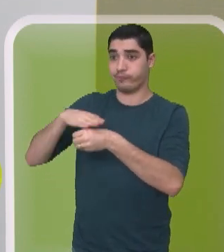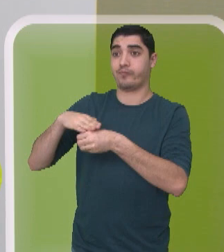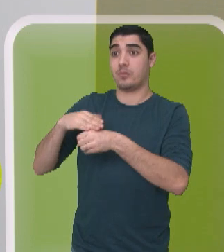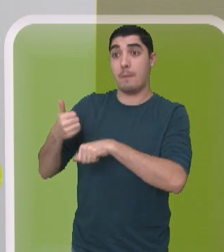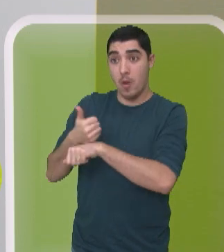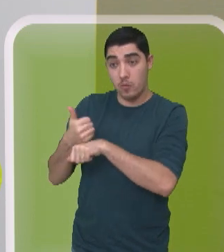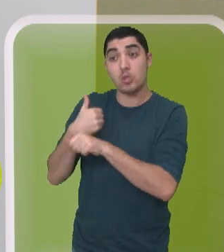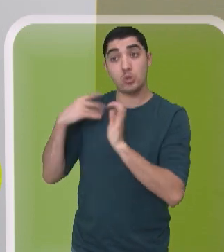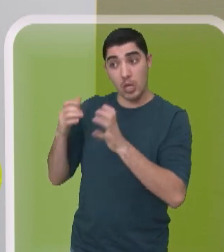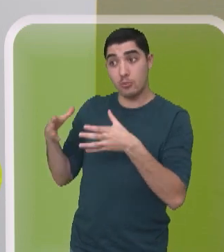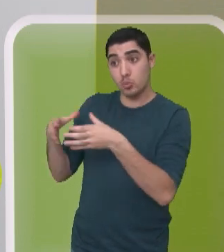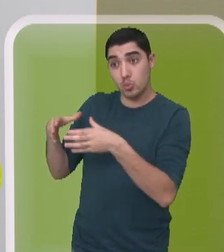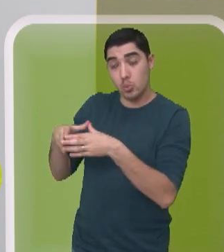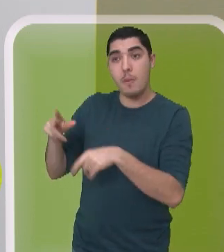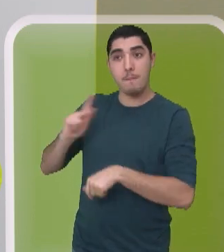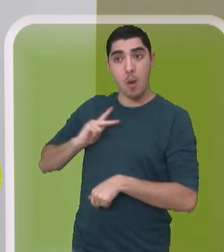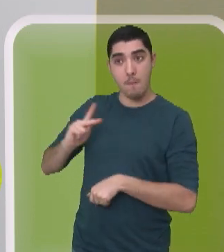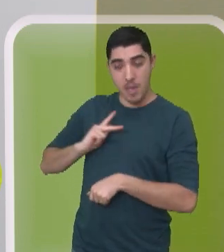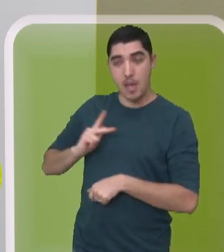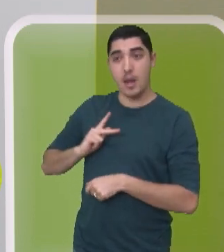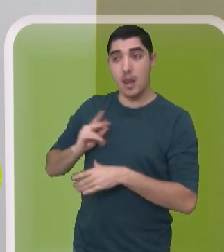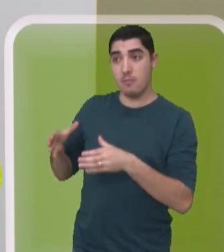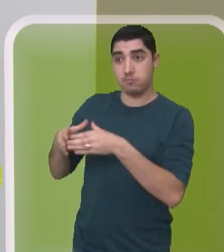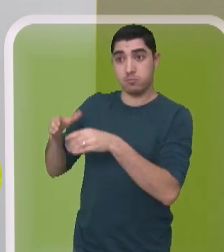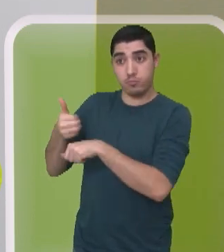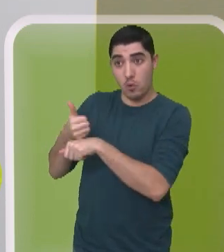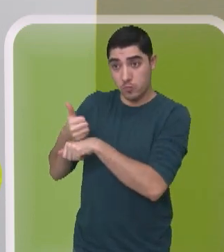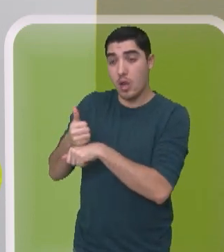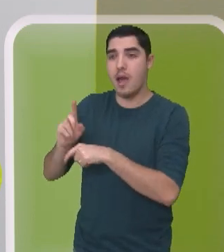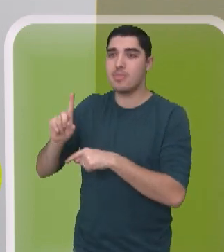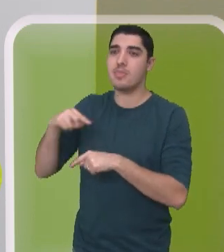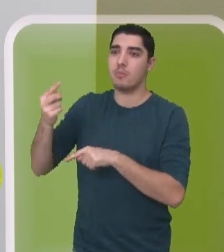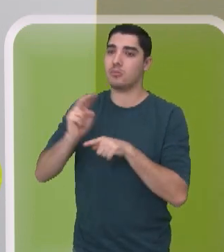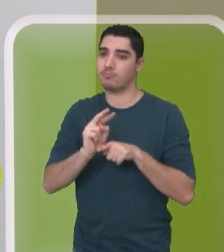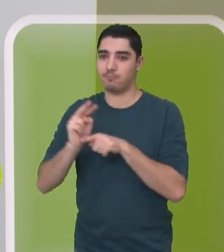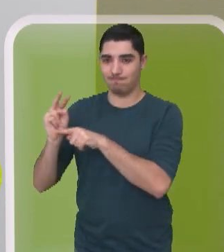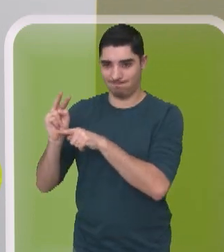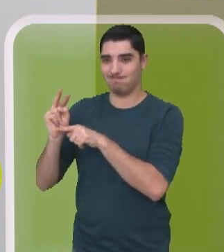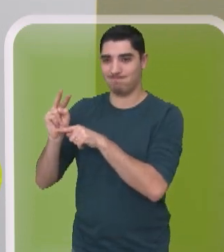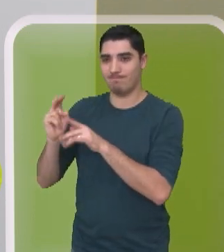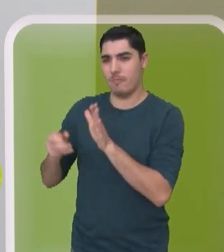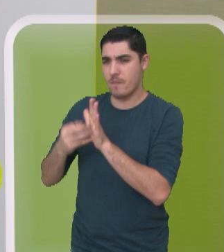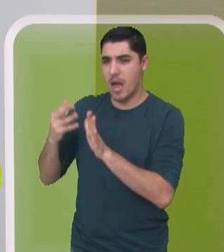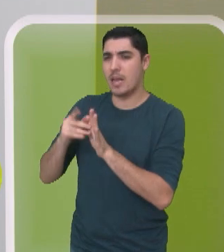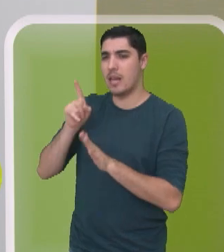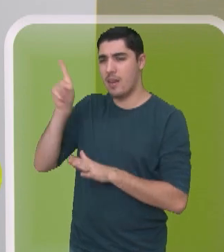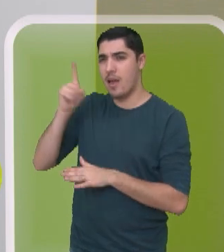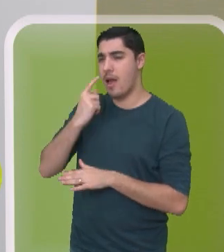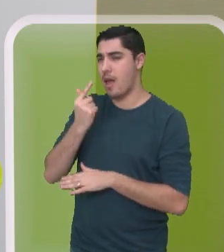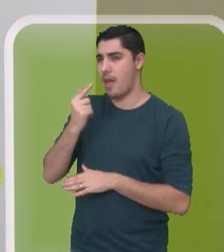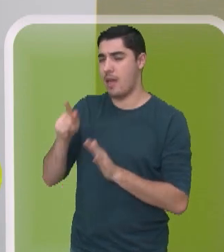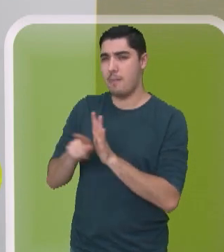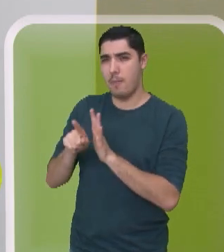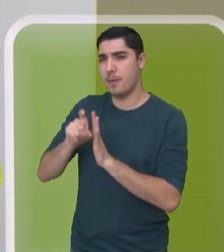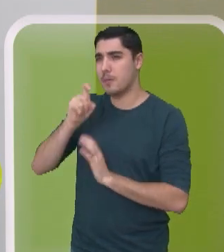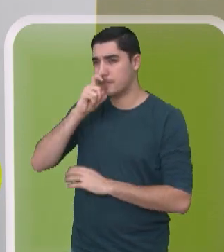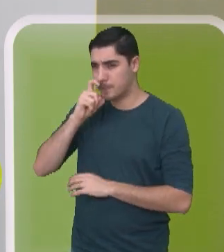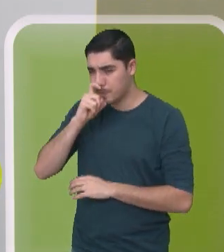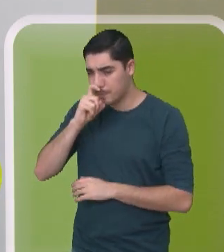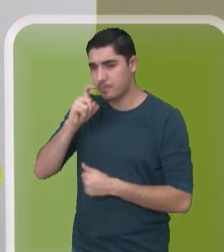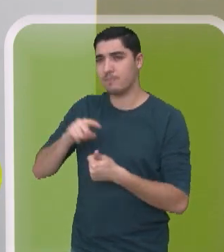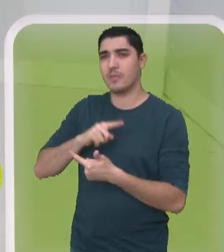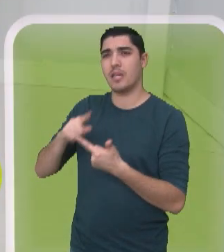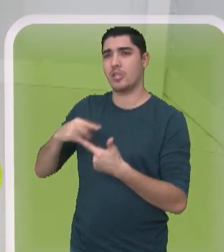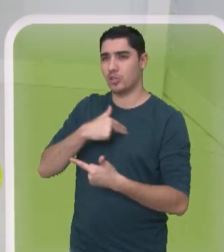elenco principal. Depois fui emprestado também, né? Várias vezes, por Catar, China, Espanha. E depois